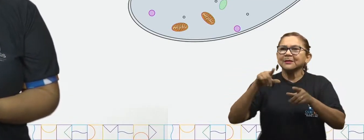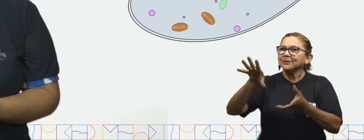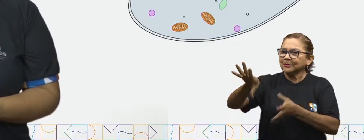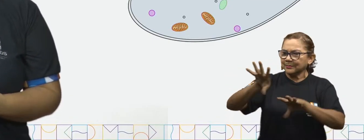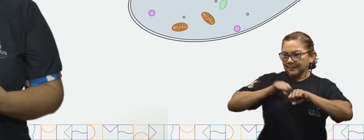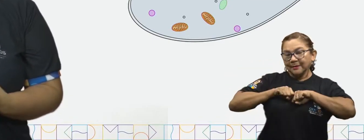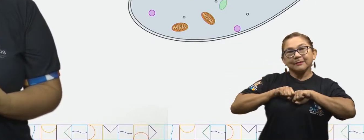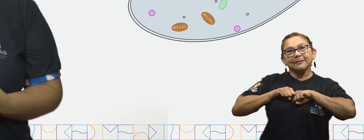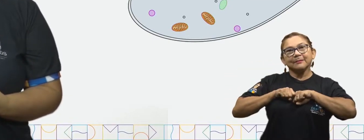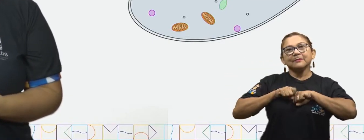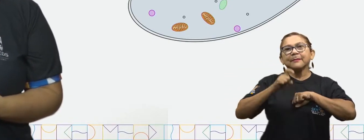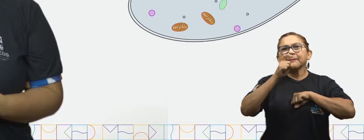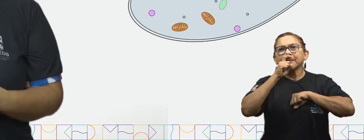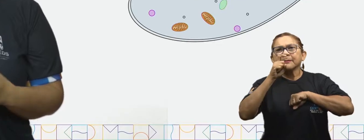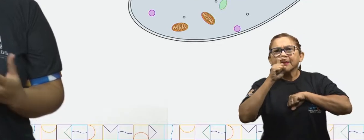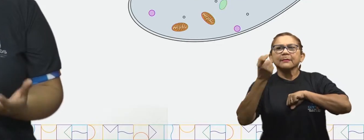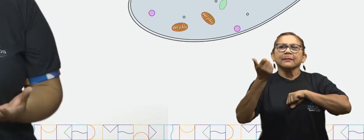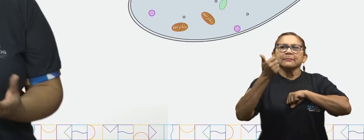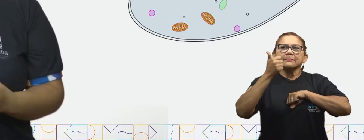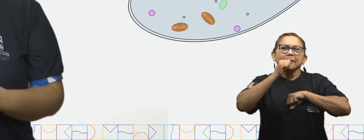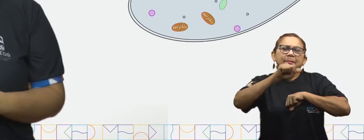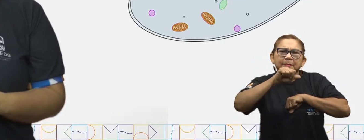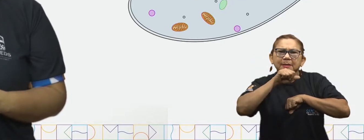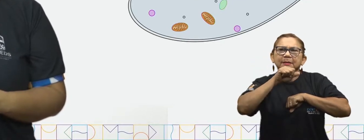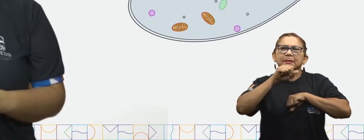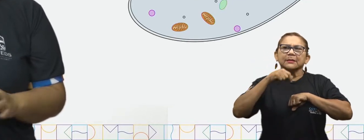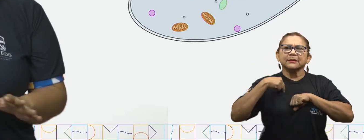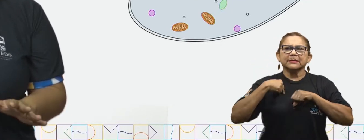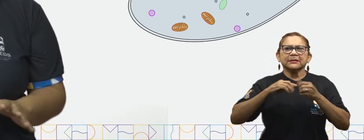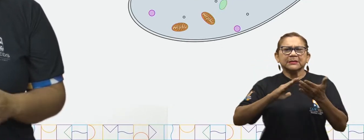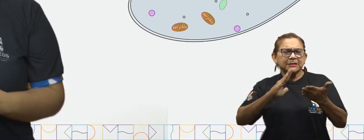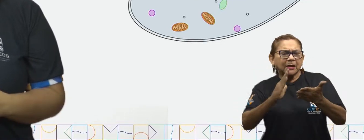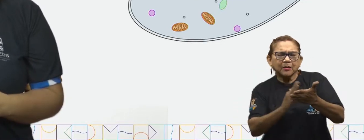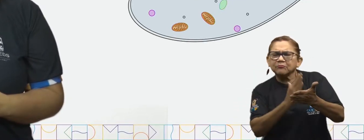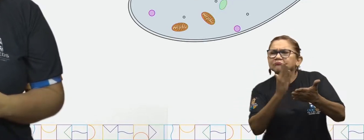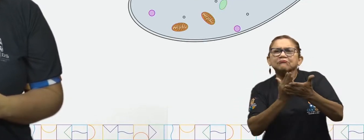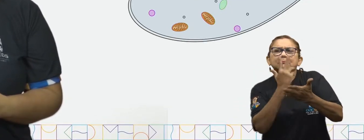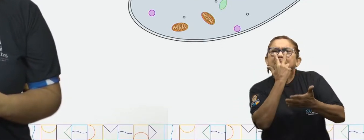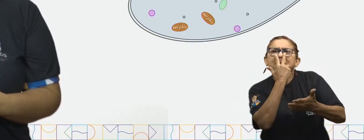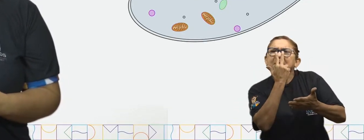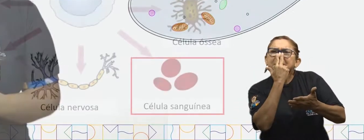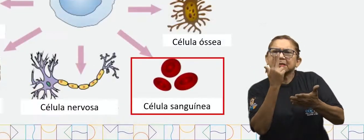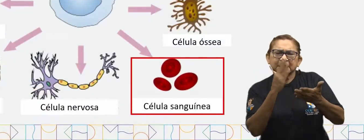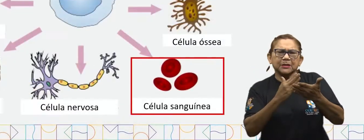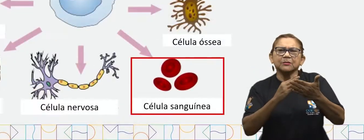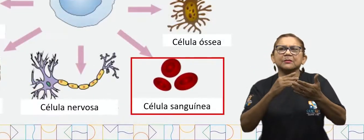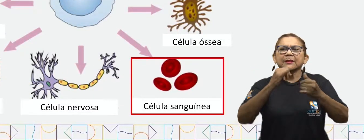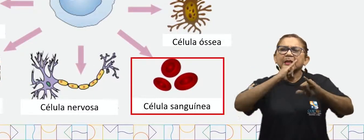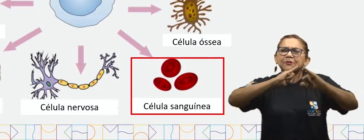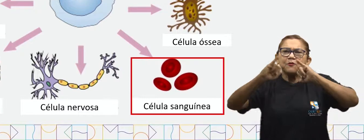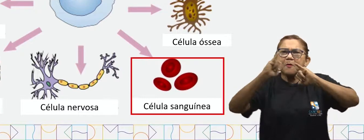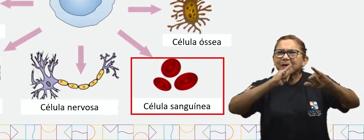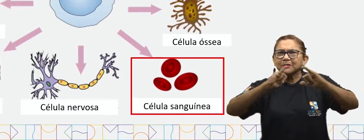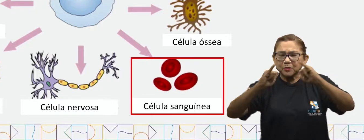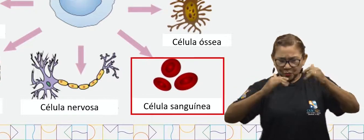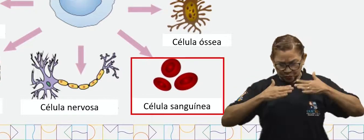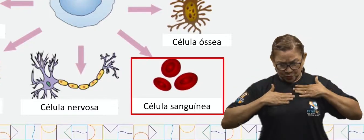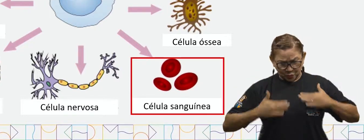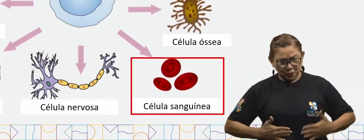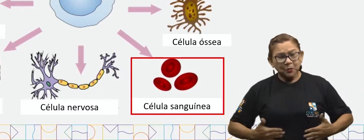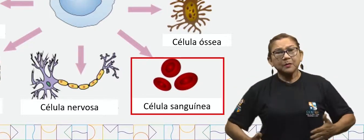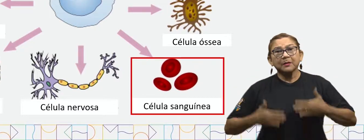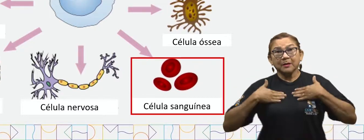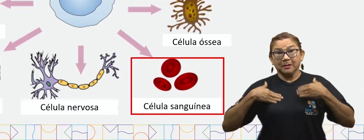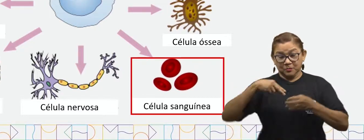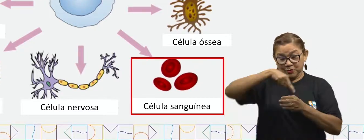pais. É como se fosse um manual com todas as nossas informações. Quanto ao núcleo,